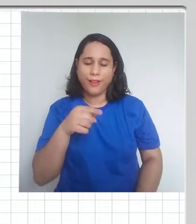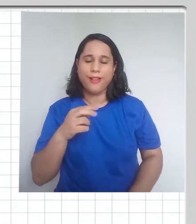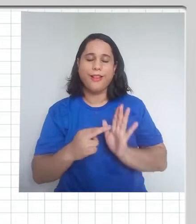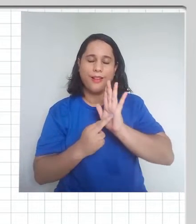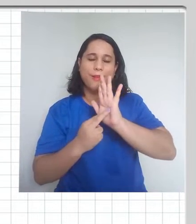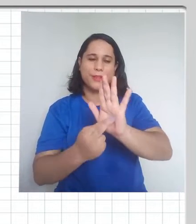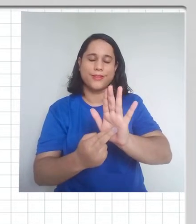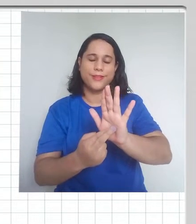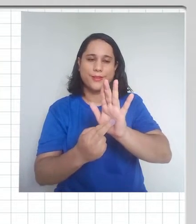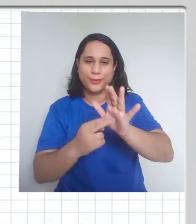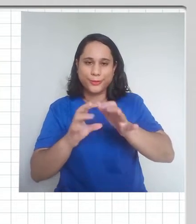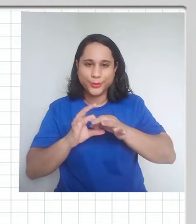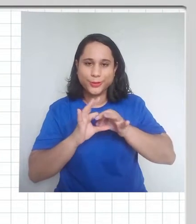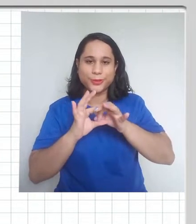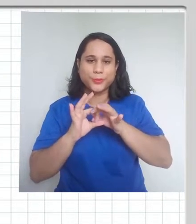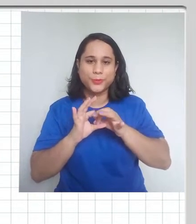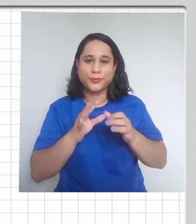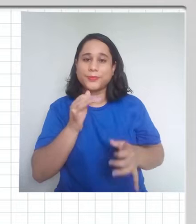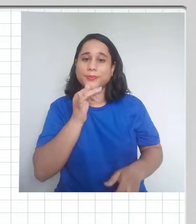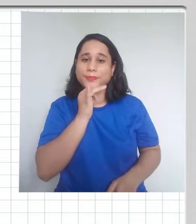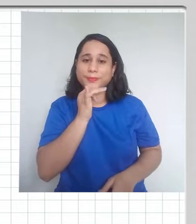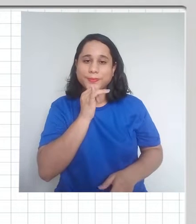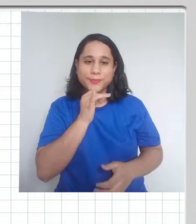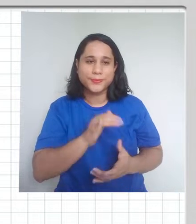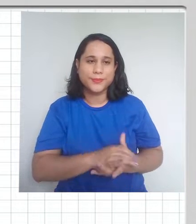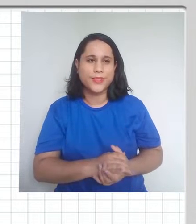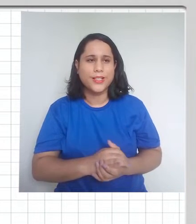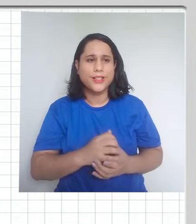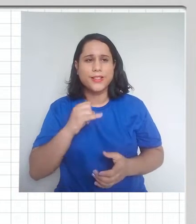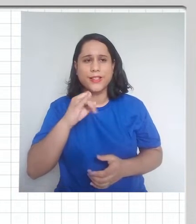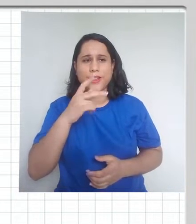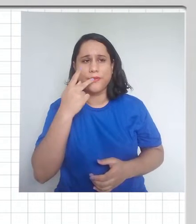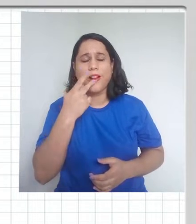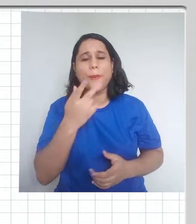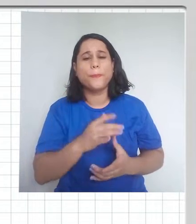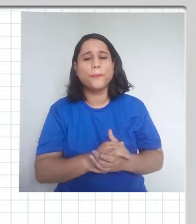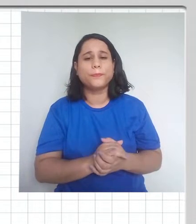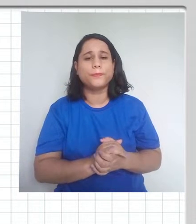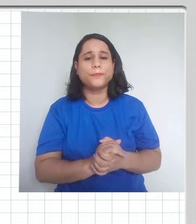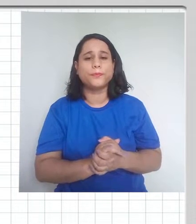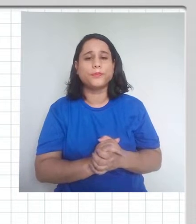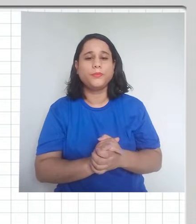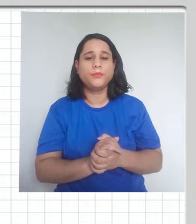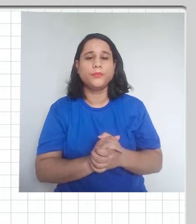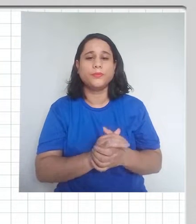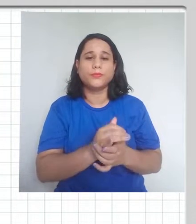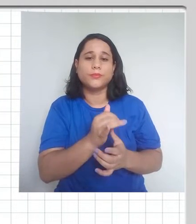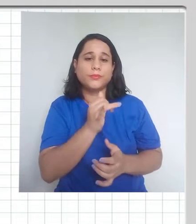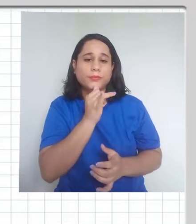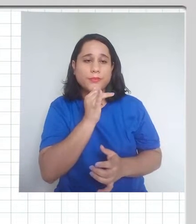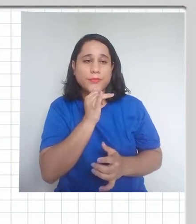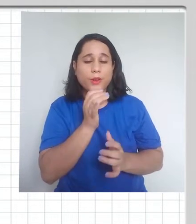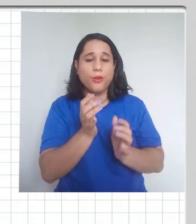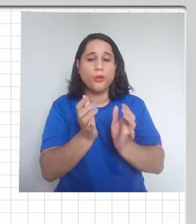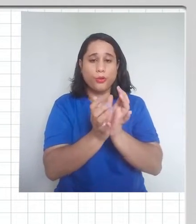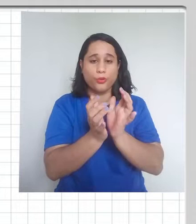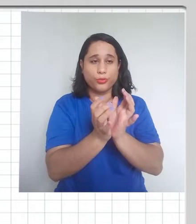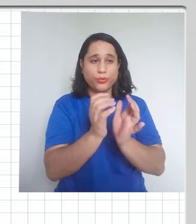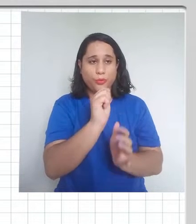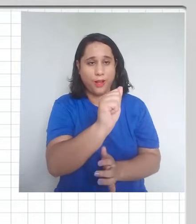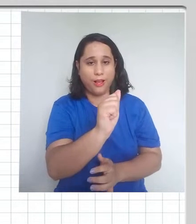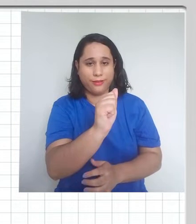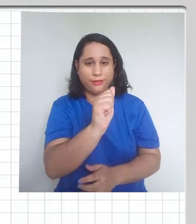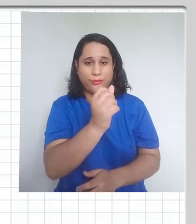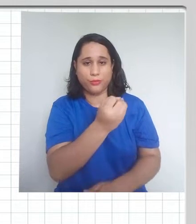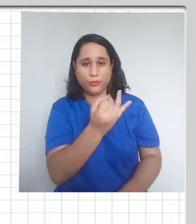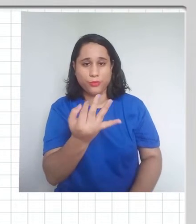do símbolo de união. Por exemplo, se eu dissesse assim, o conjunto A é representado pelos números